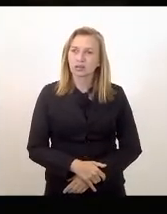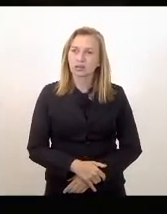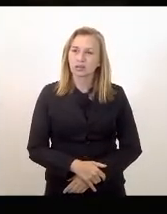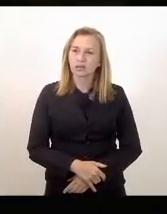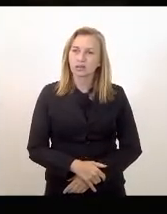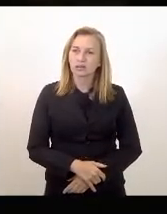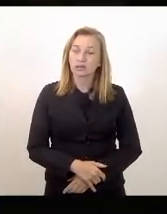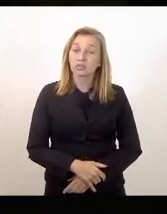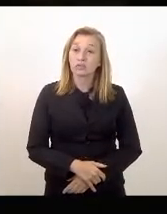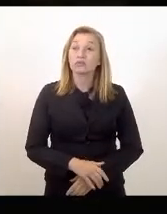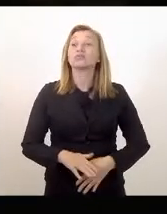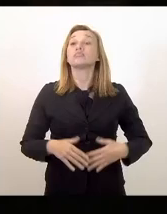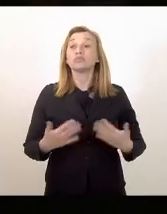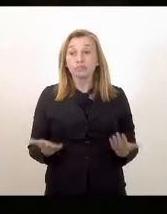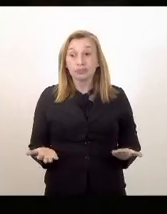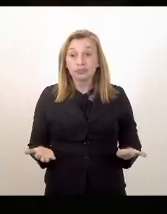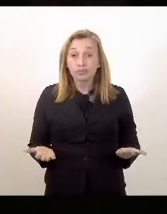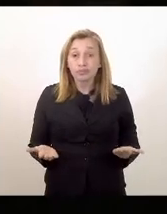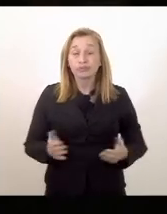Então,